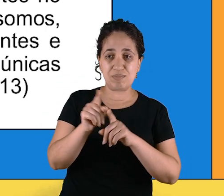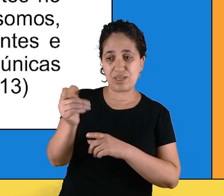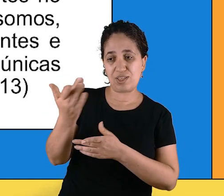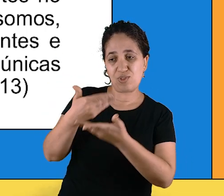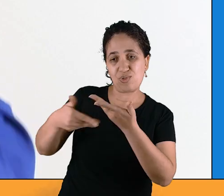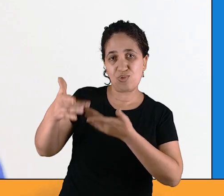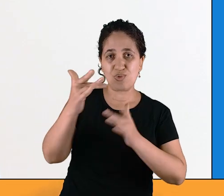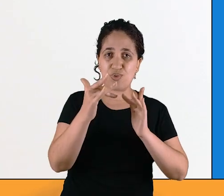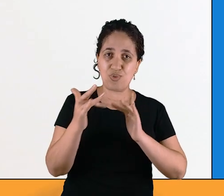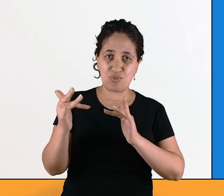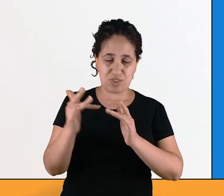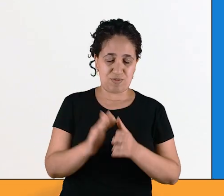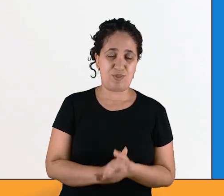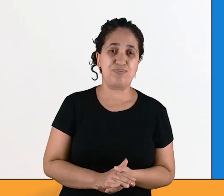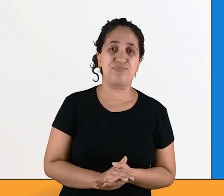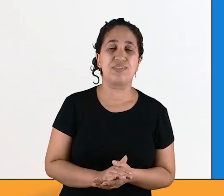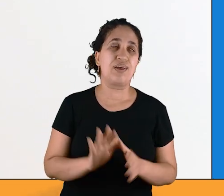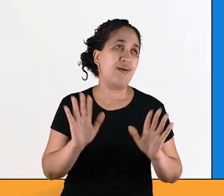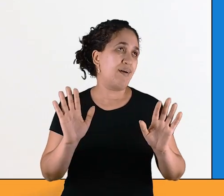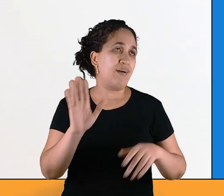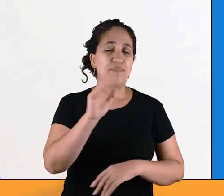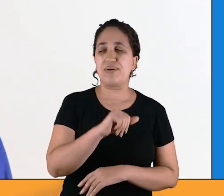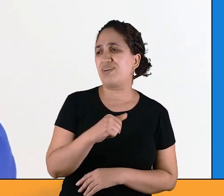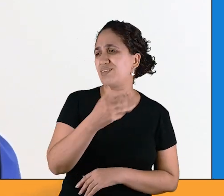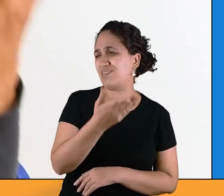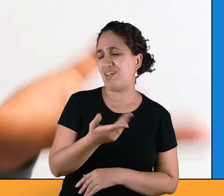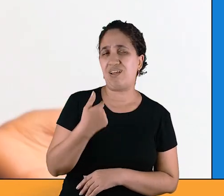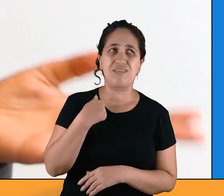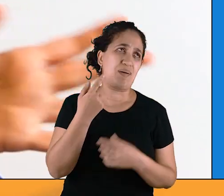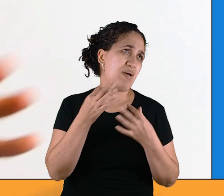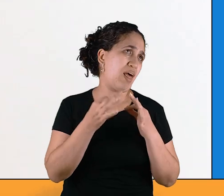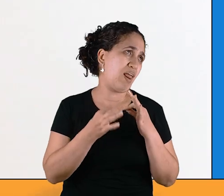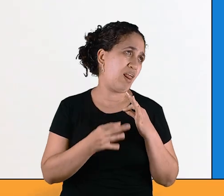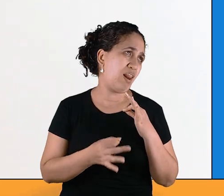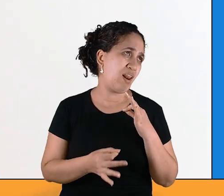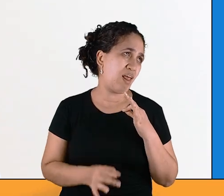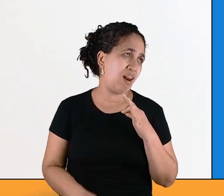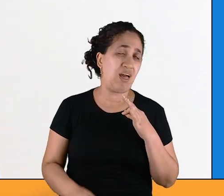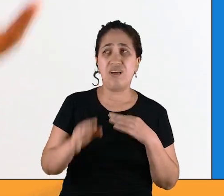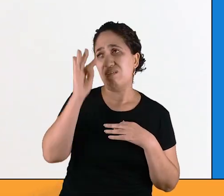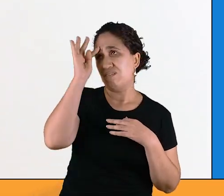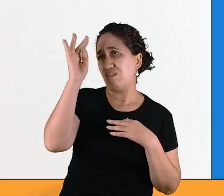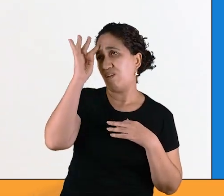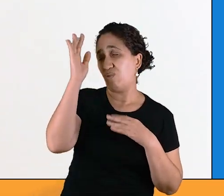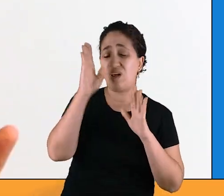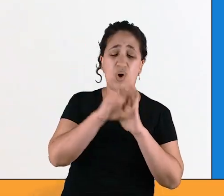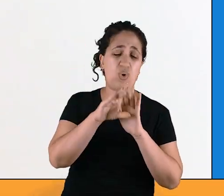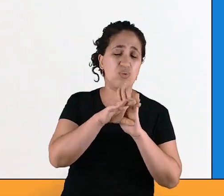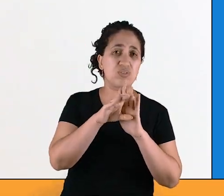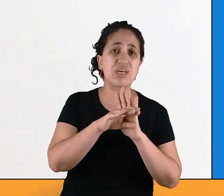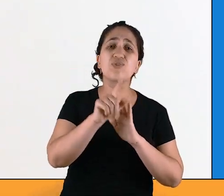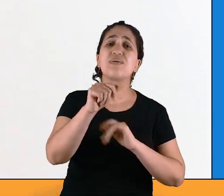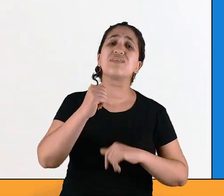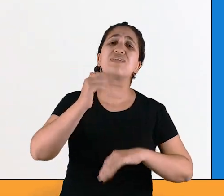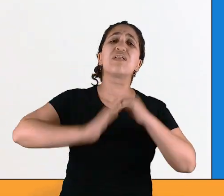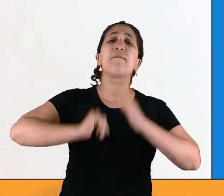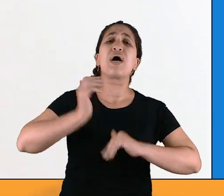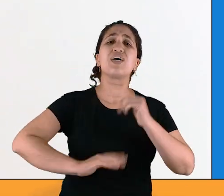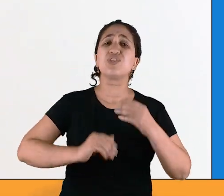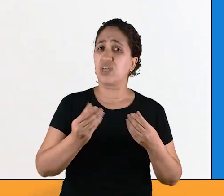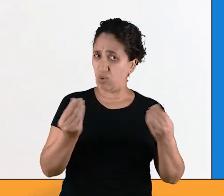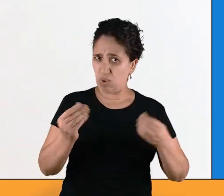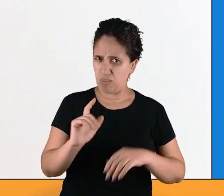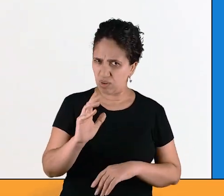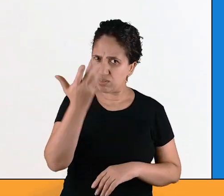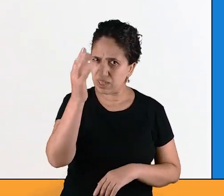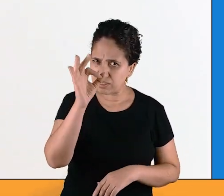para o convívio. E aí a gente fala, né, porque a Viviane está falando um monte, né, de teorias, conceitos, mas e na prática,